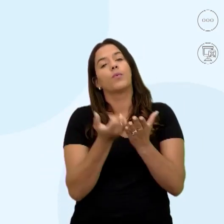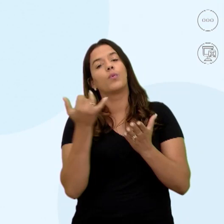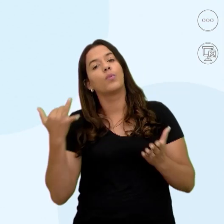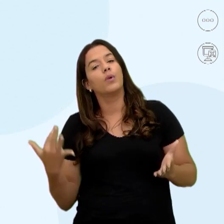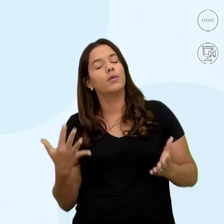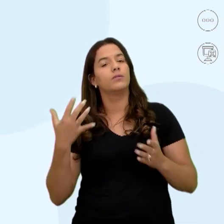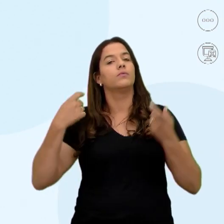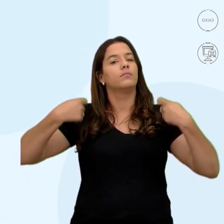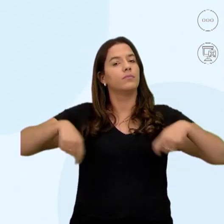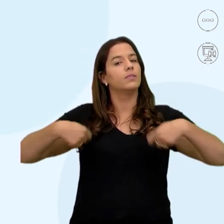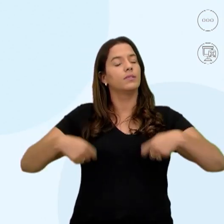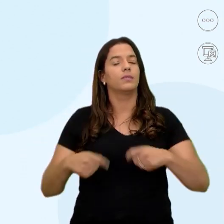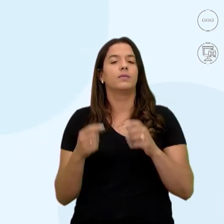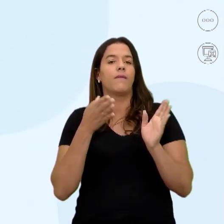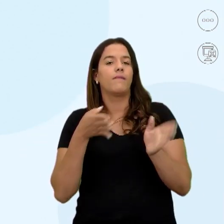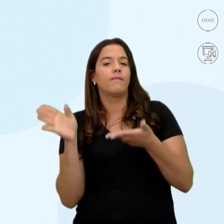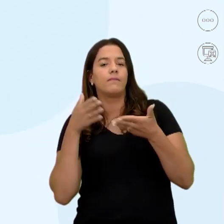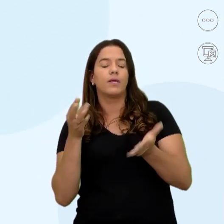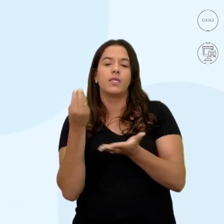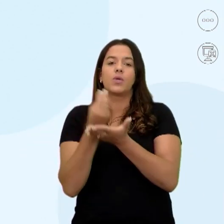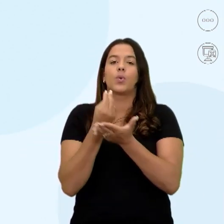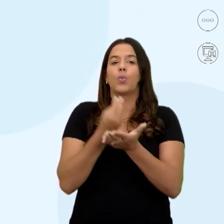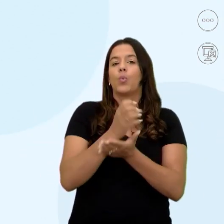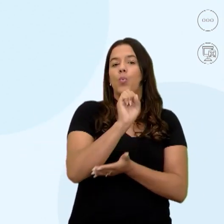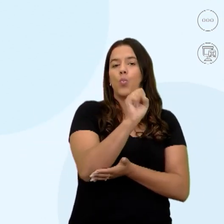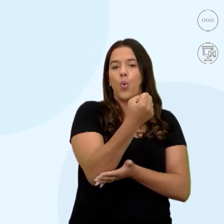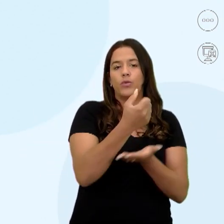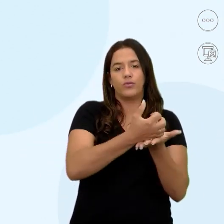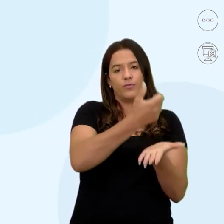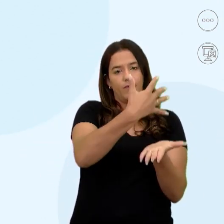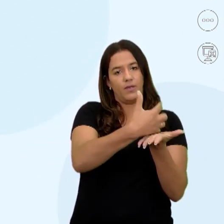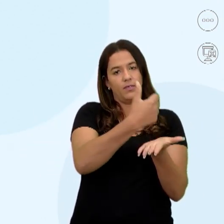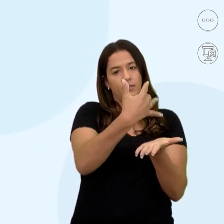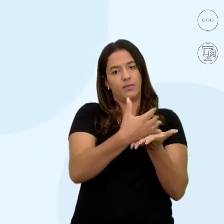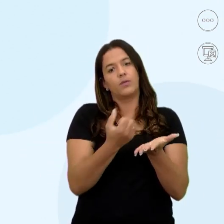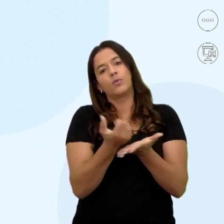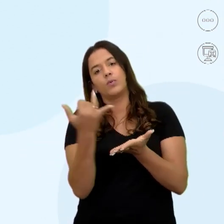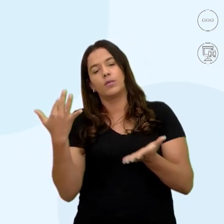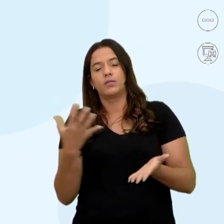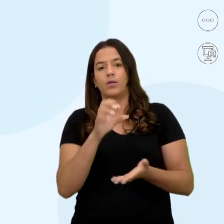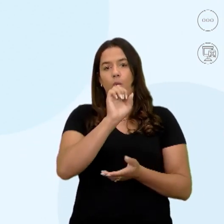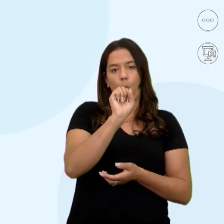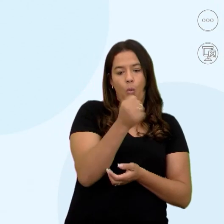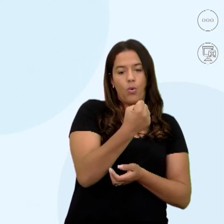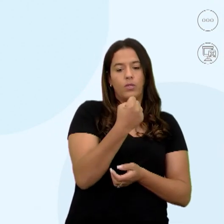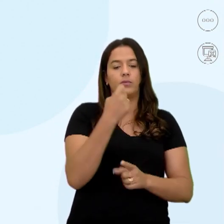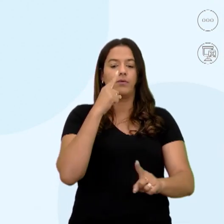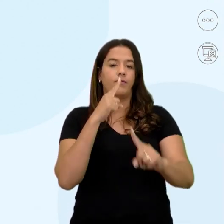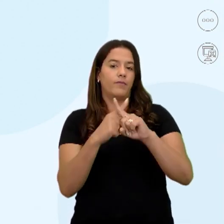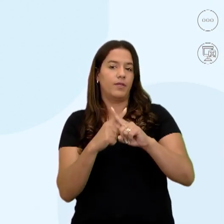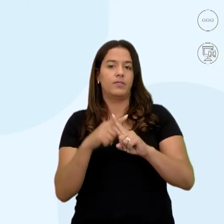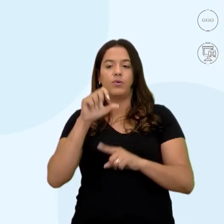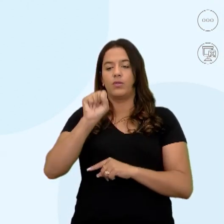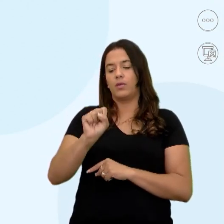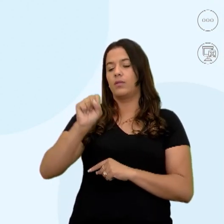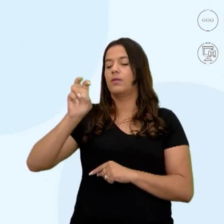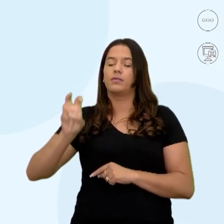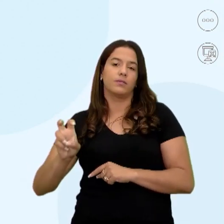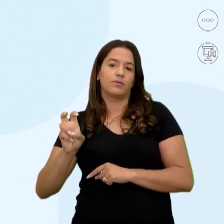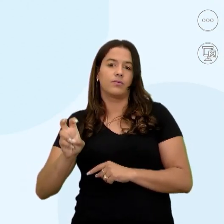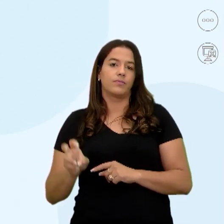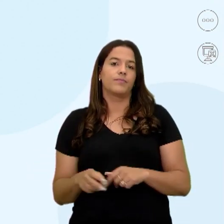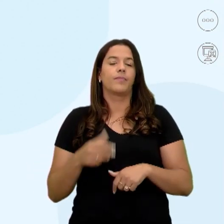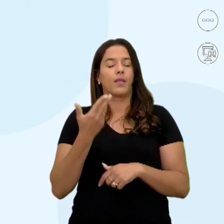quantos salgadinhos serão produzidos com 8, né? Vou colocar aqui, né? Se aqui fosse 8 quilogramas de farinha, quantos